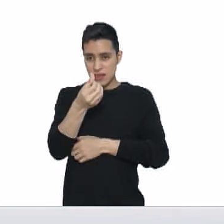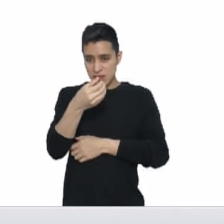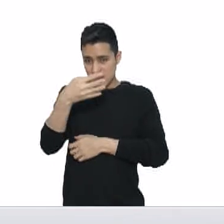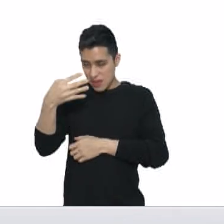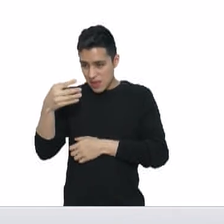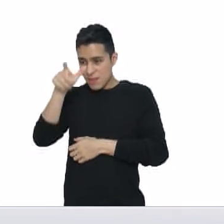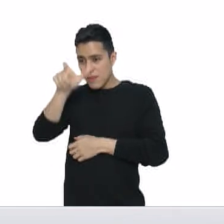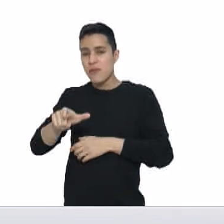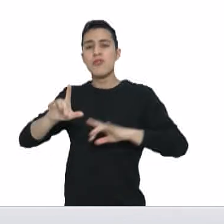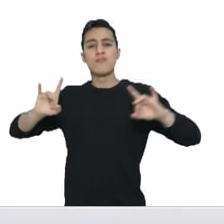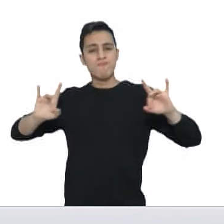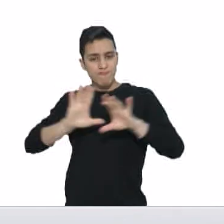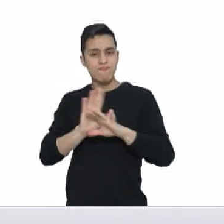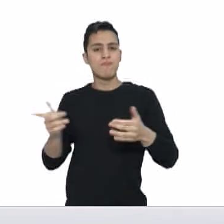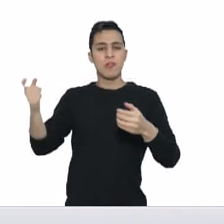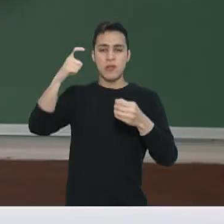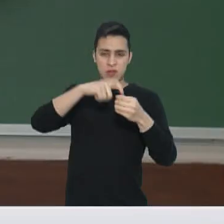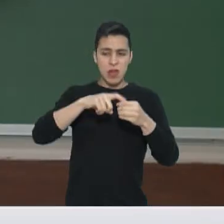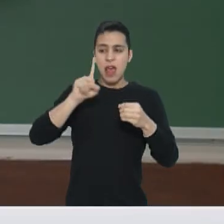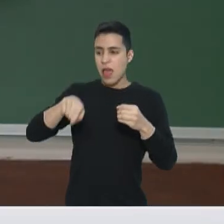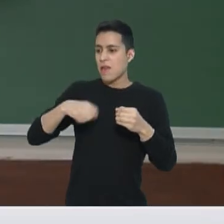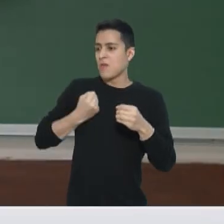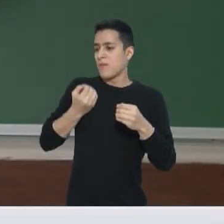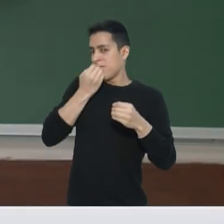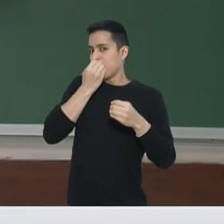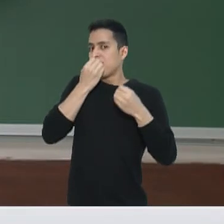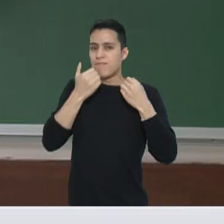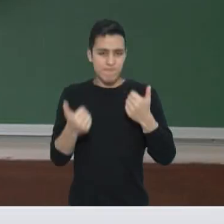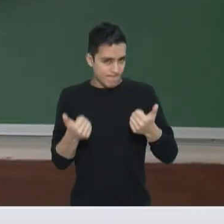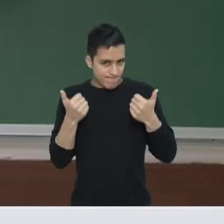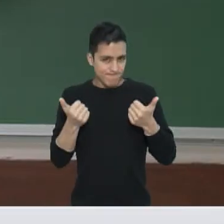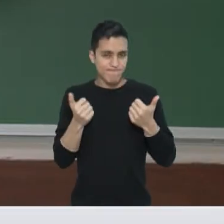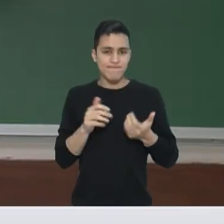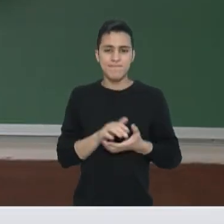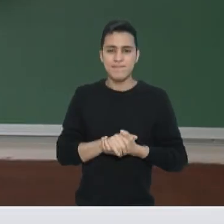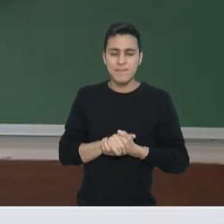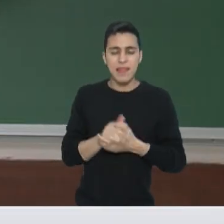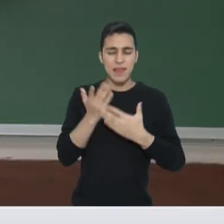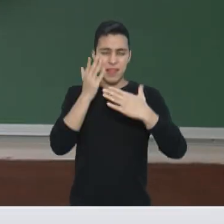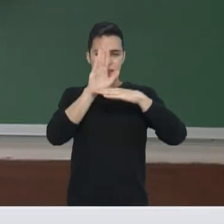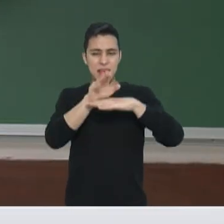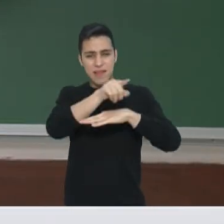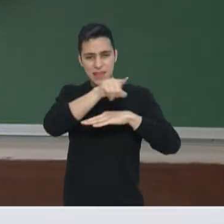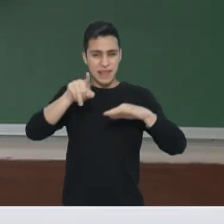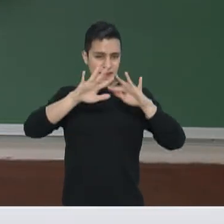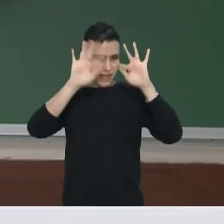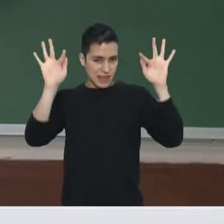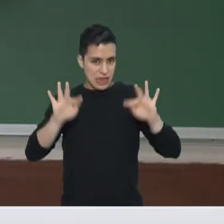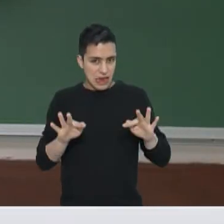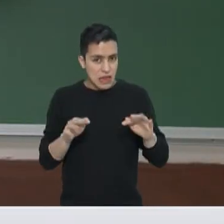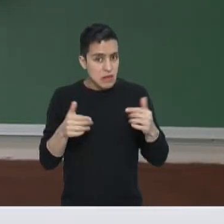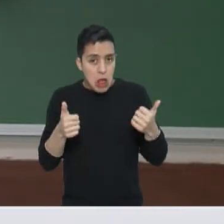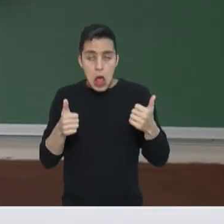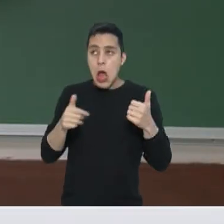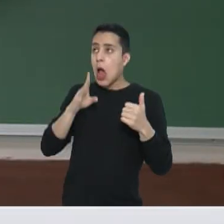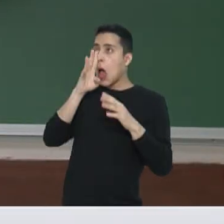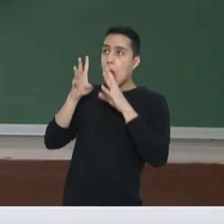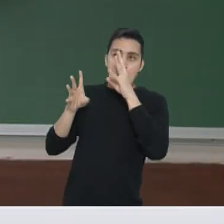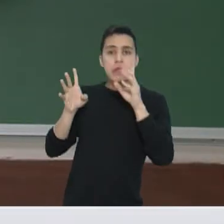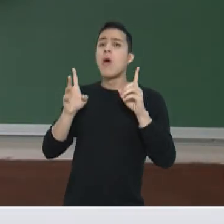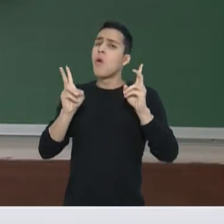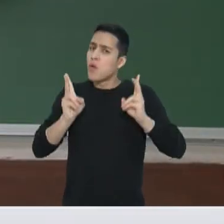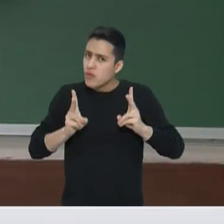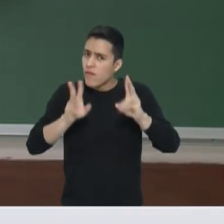1.255.564 pessoas recuperadas. É um número bom ou não é? É, né? É para te deixar feliz mesmo. Não descuidado, mas